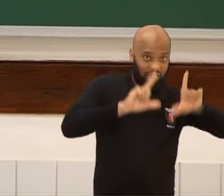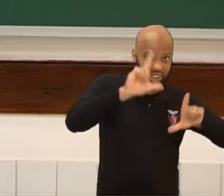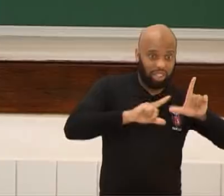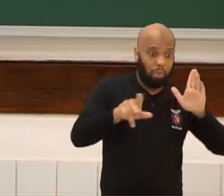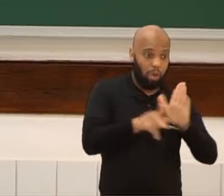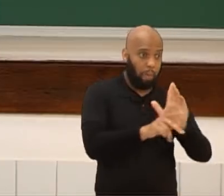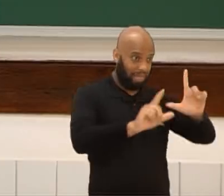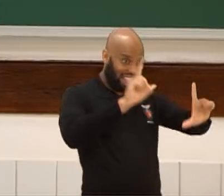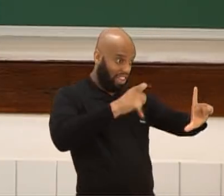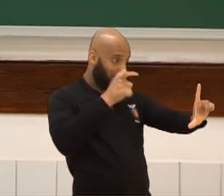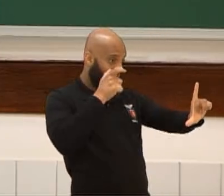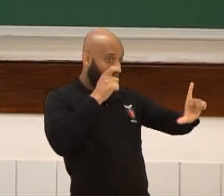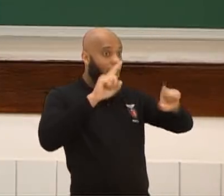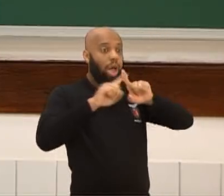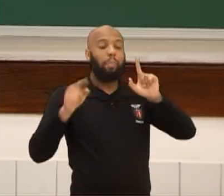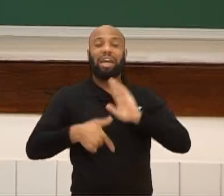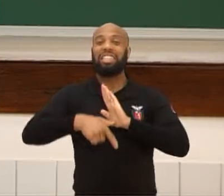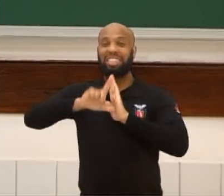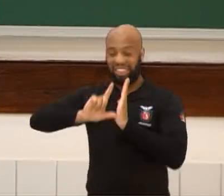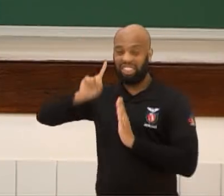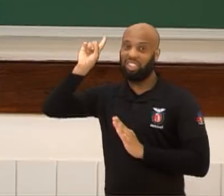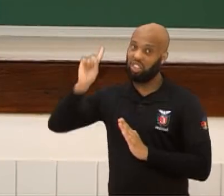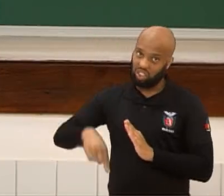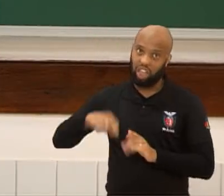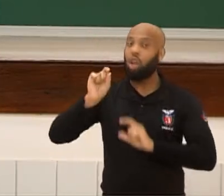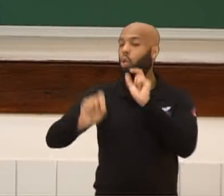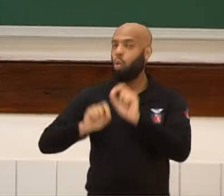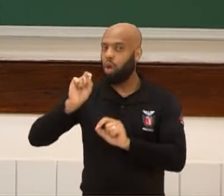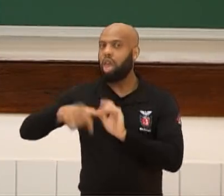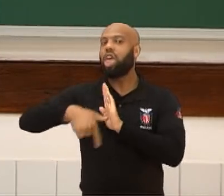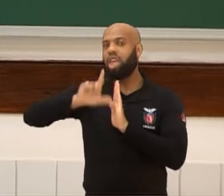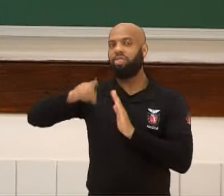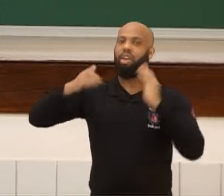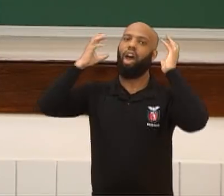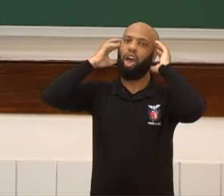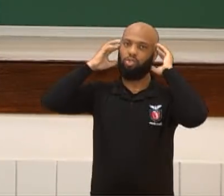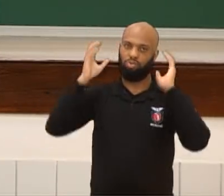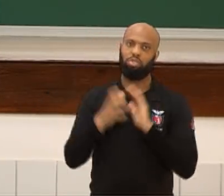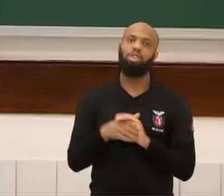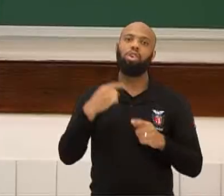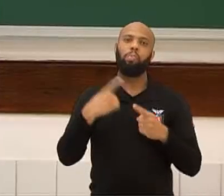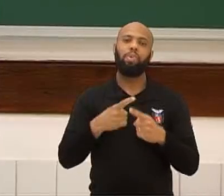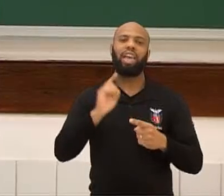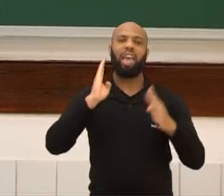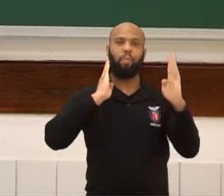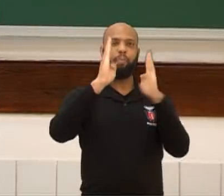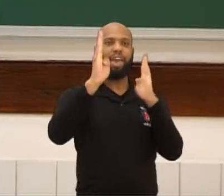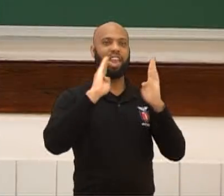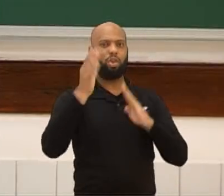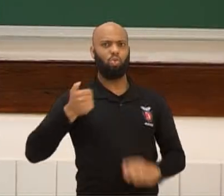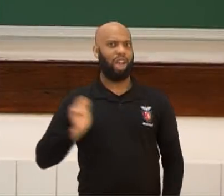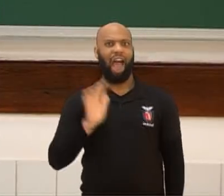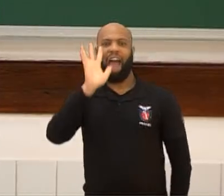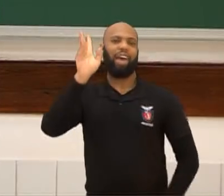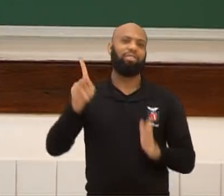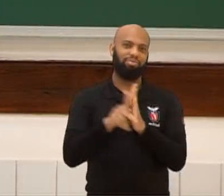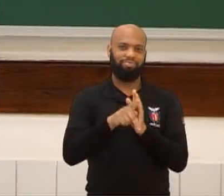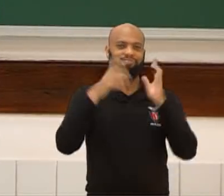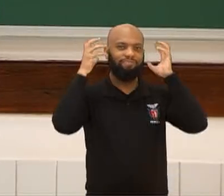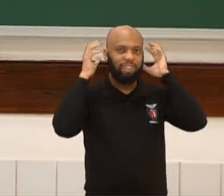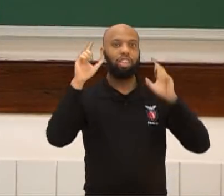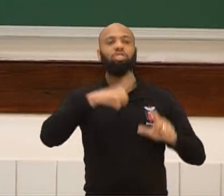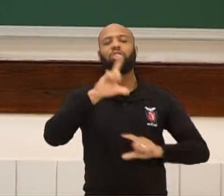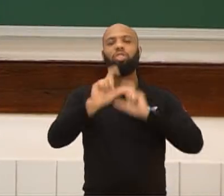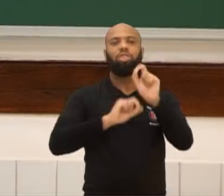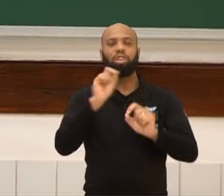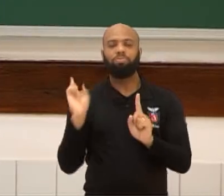da telinha, na verdade, eles começaram nesse momento que ficou conhecido como Era do Ouro no rádio, e ali eles já tinham a